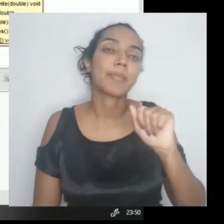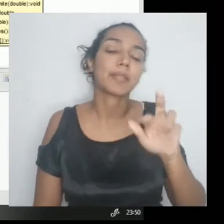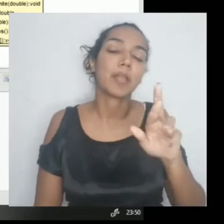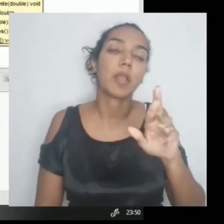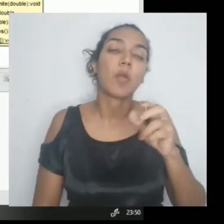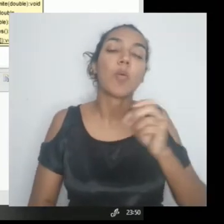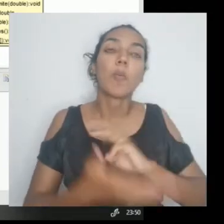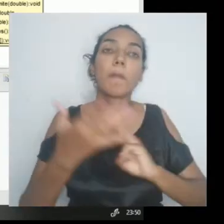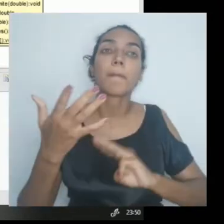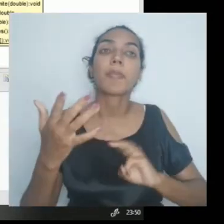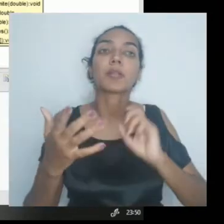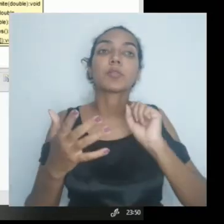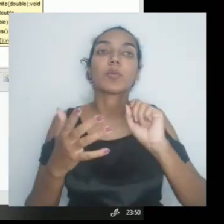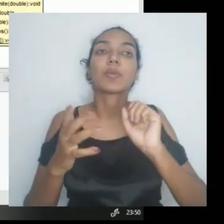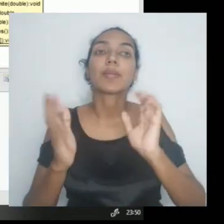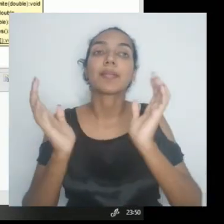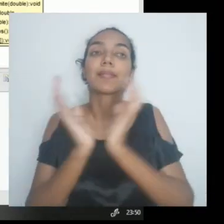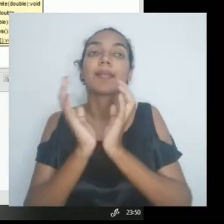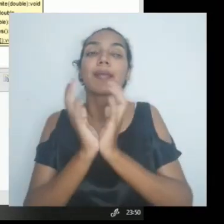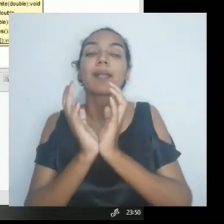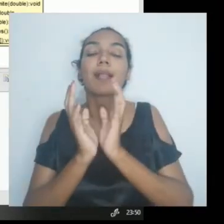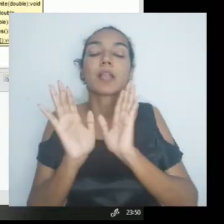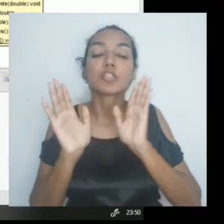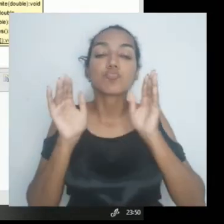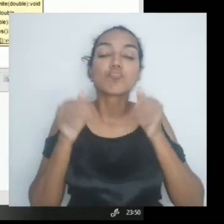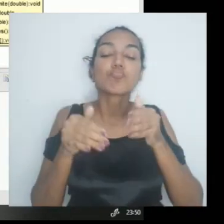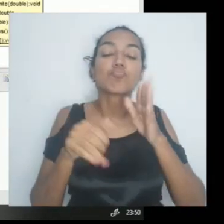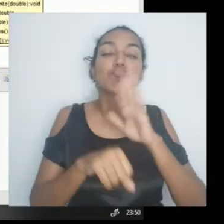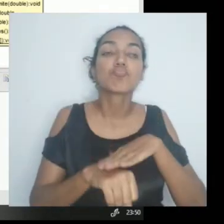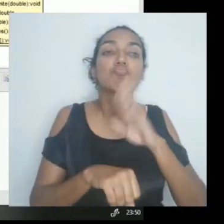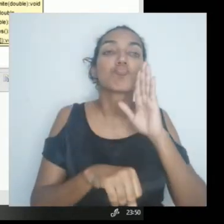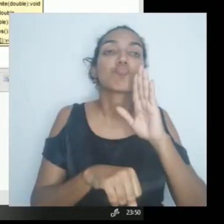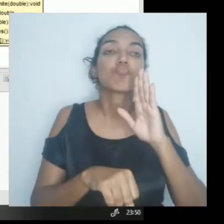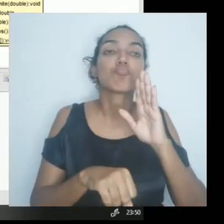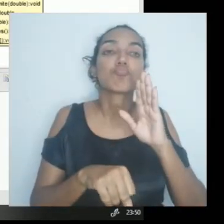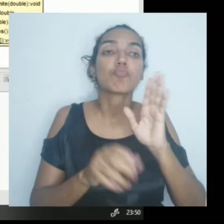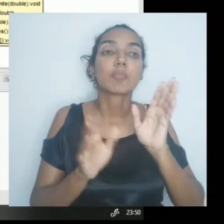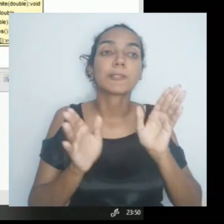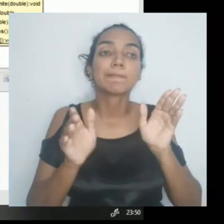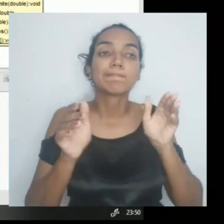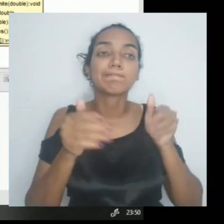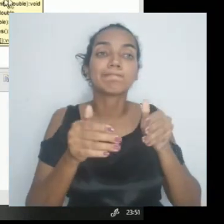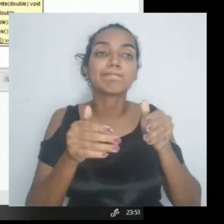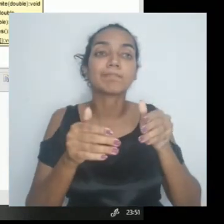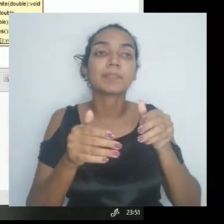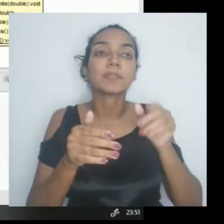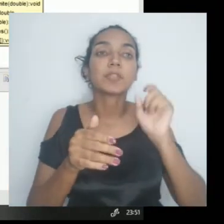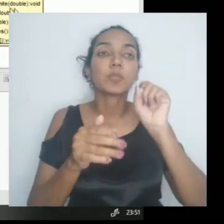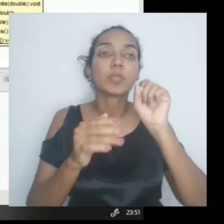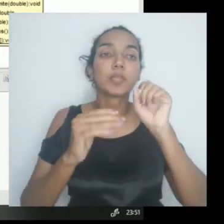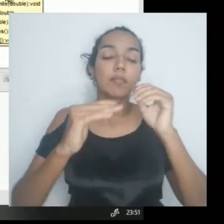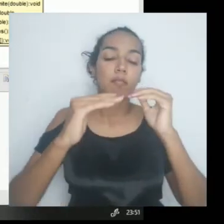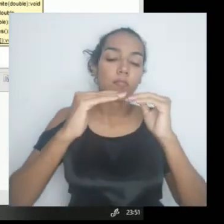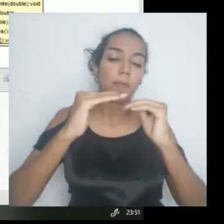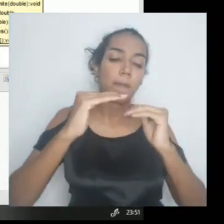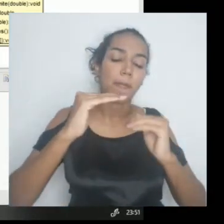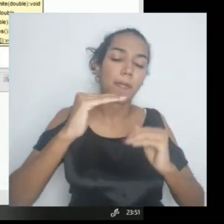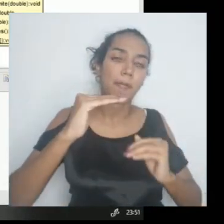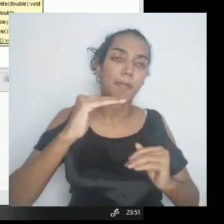baixo nível. No nosso caso aqui está no mais baixo nível da hierarquia, conta especial. Ela é mais específica, conta é mais